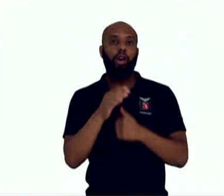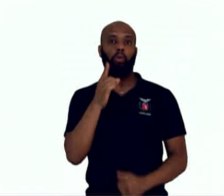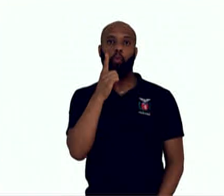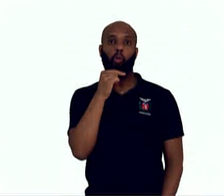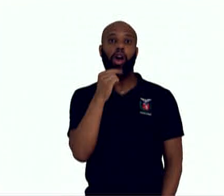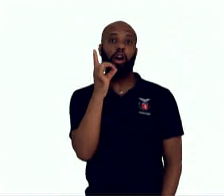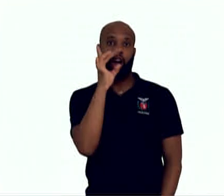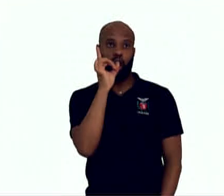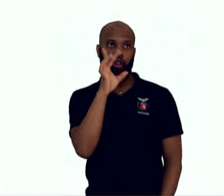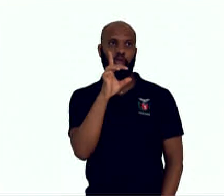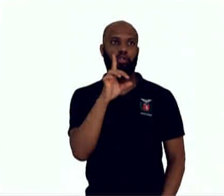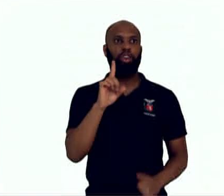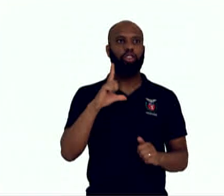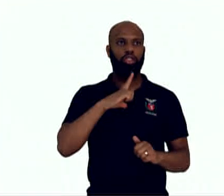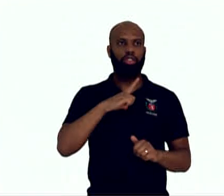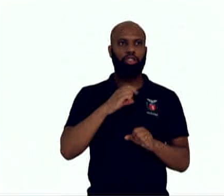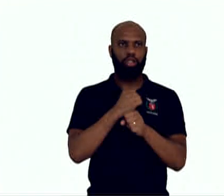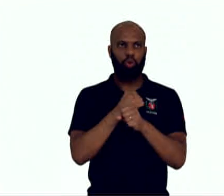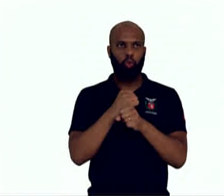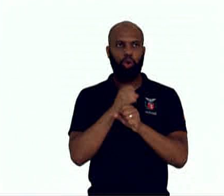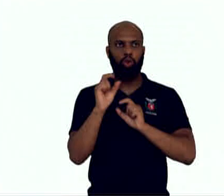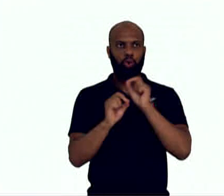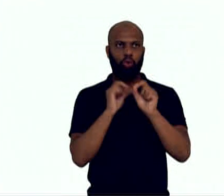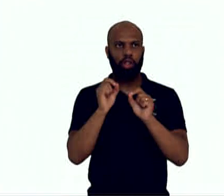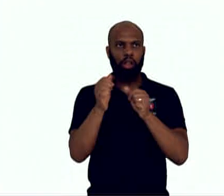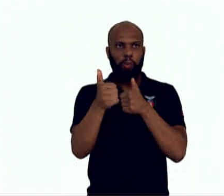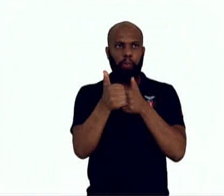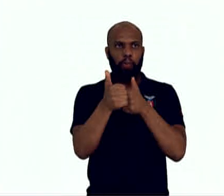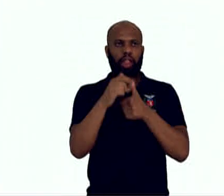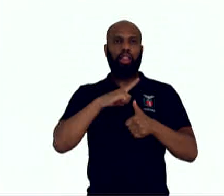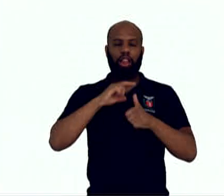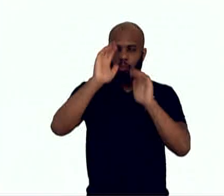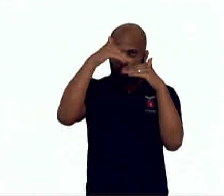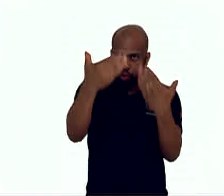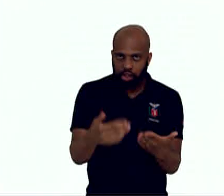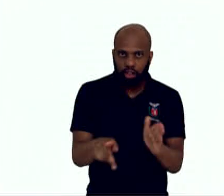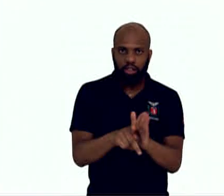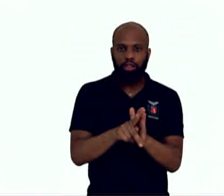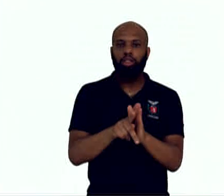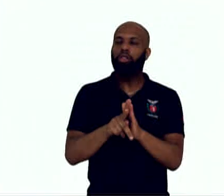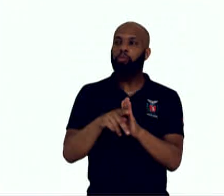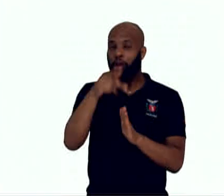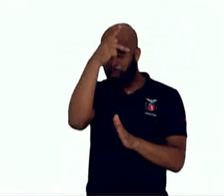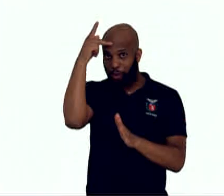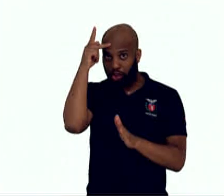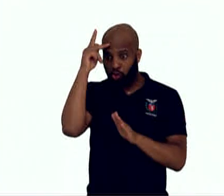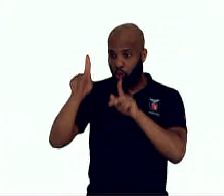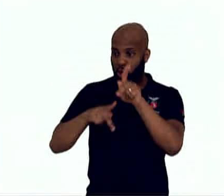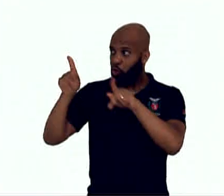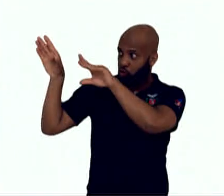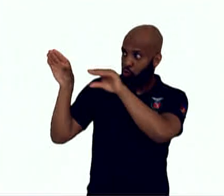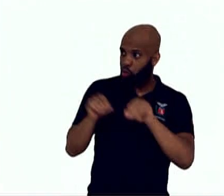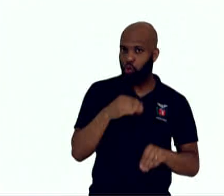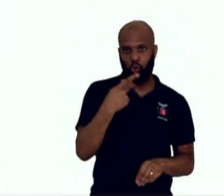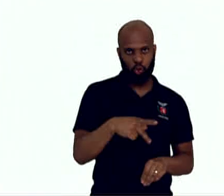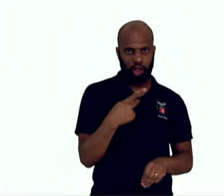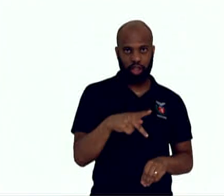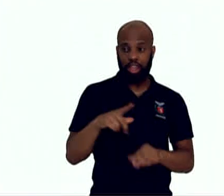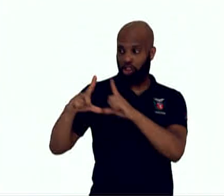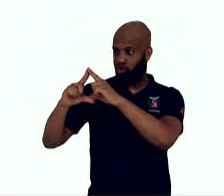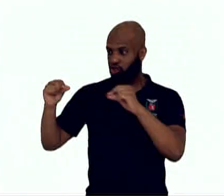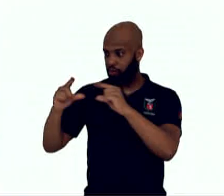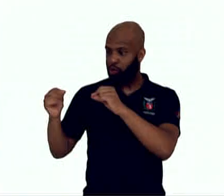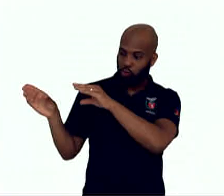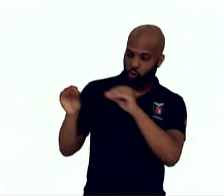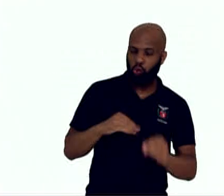a data, é importante isso, homenagem à imigração japonesa. Na praça, há 30 cerejeiras enviadas